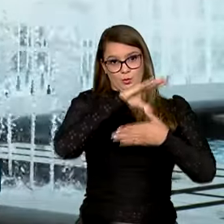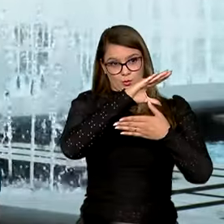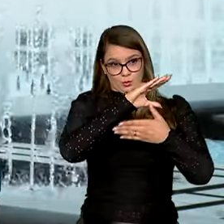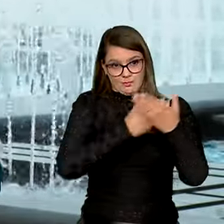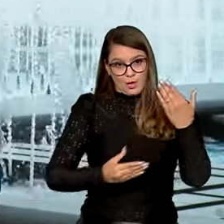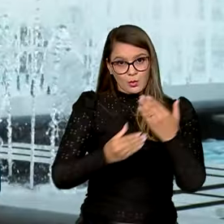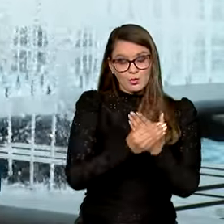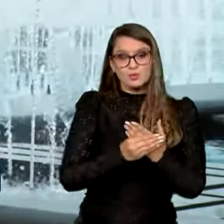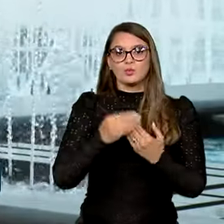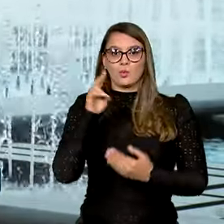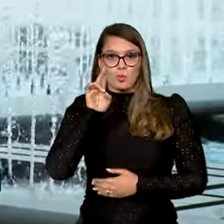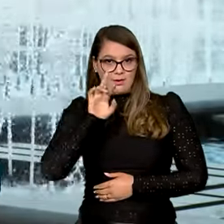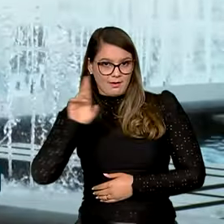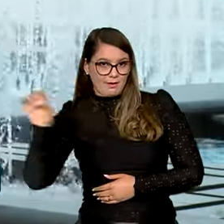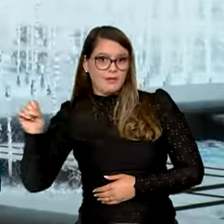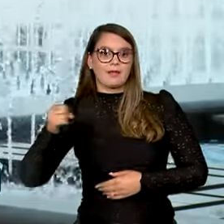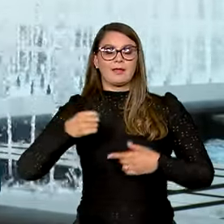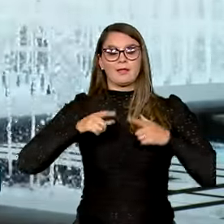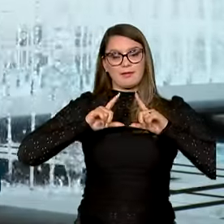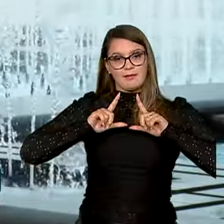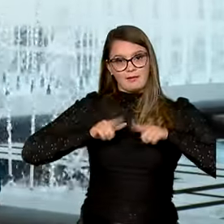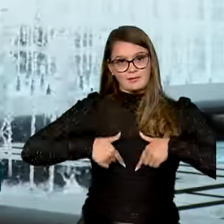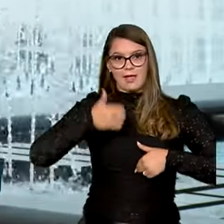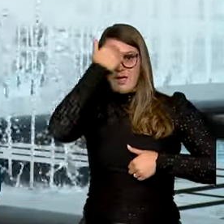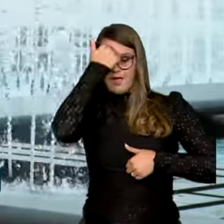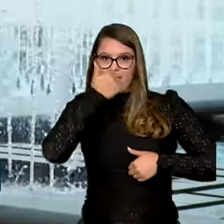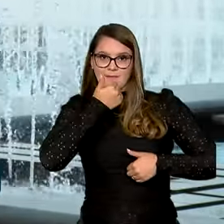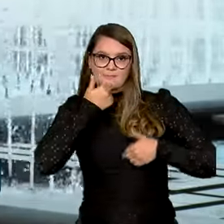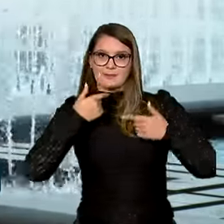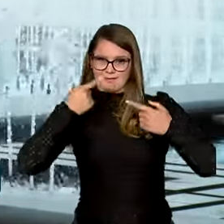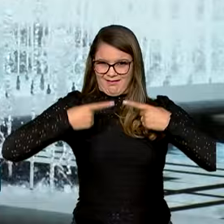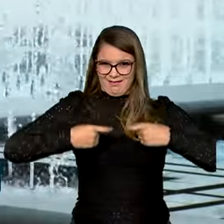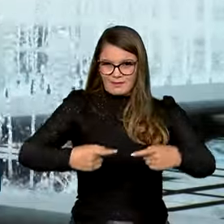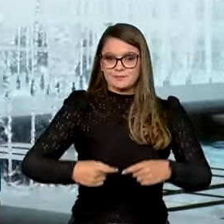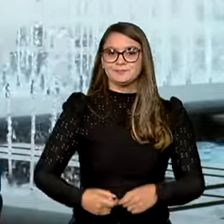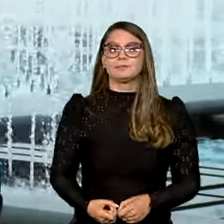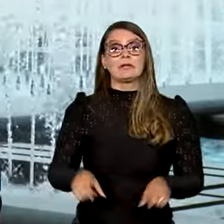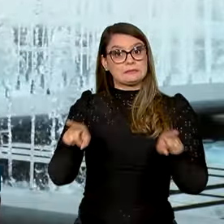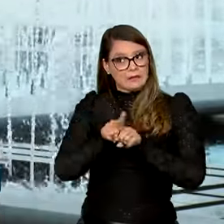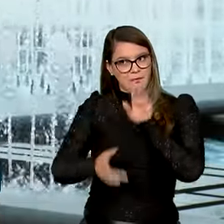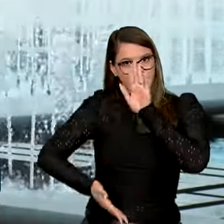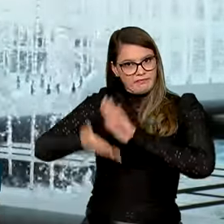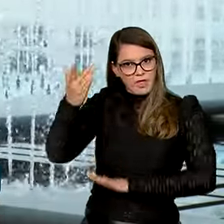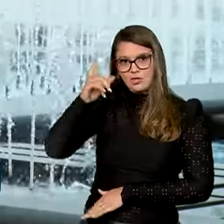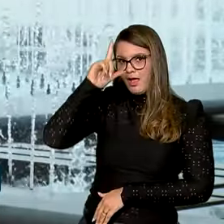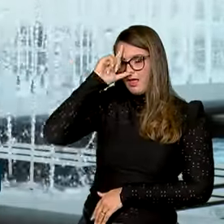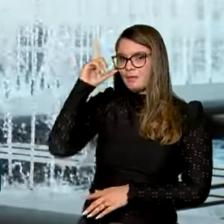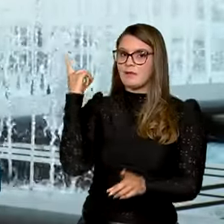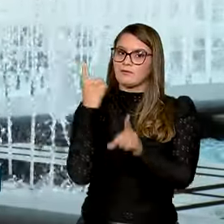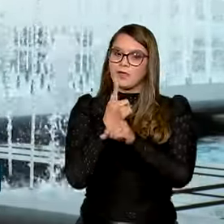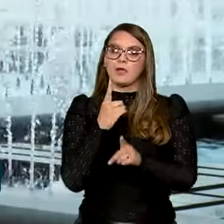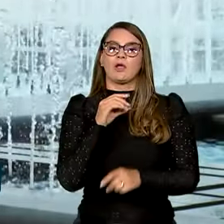Europeia e a guerra entre Israel e o ramas Lula vai viajar também para a Alemanha onde deve se encontrar com o